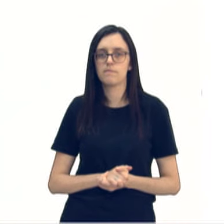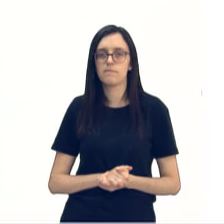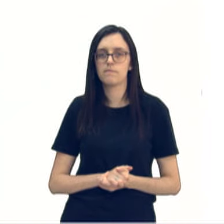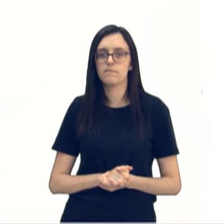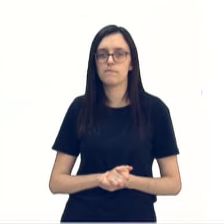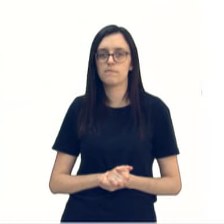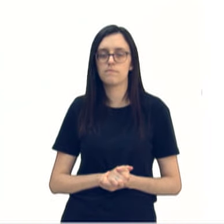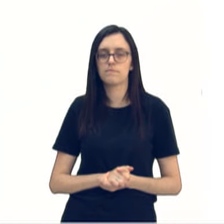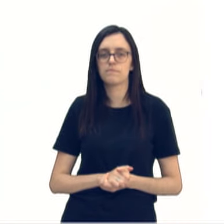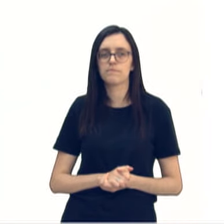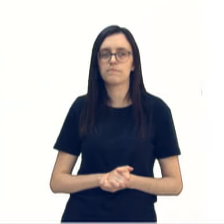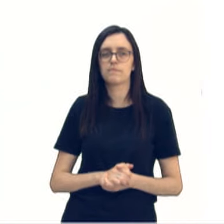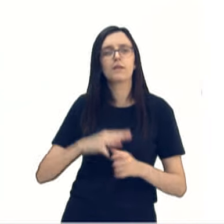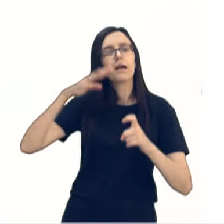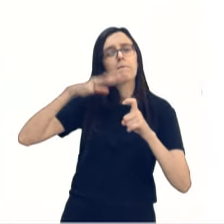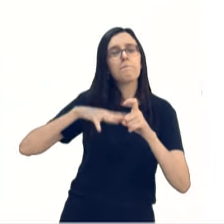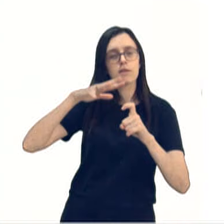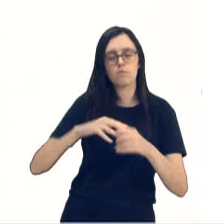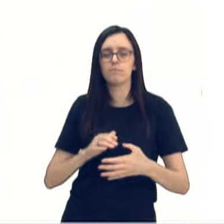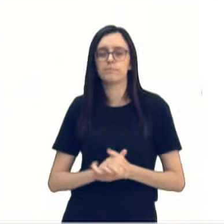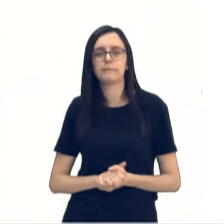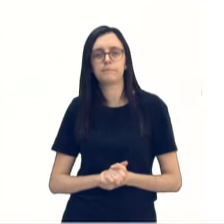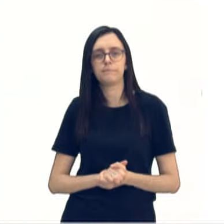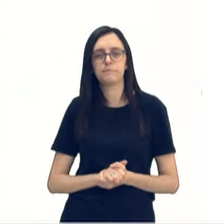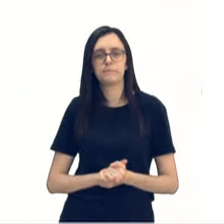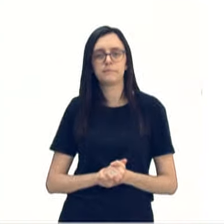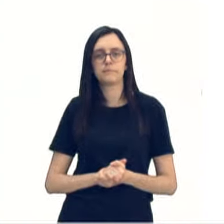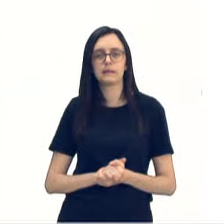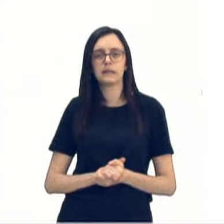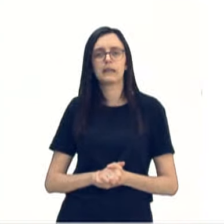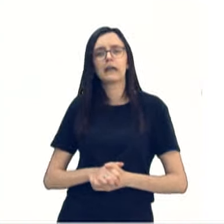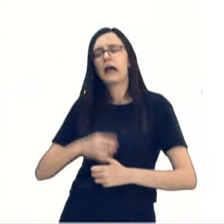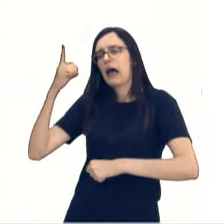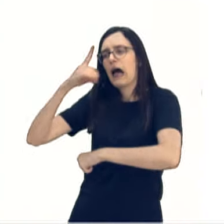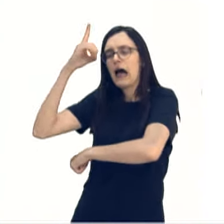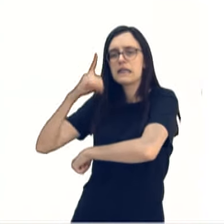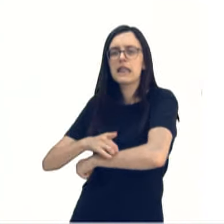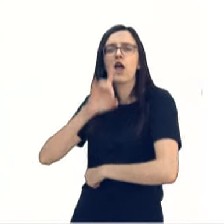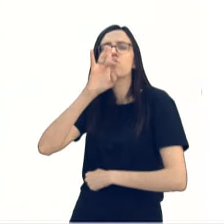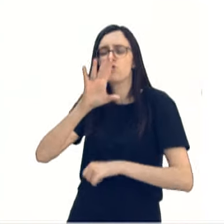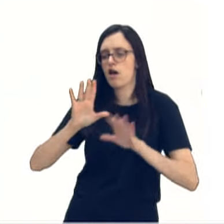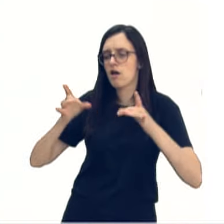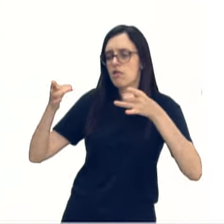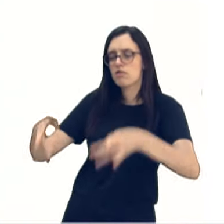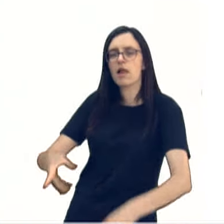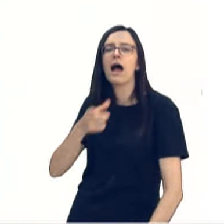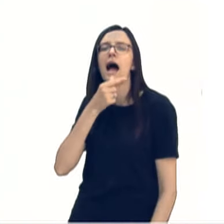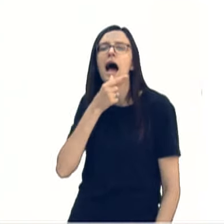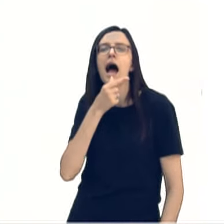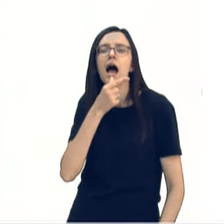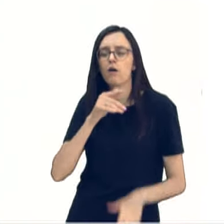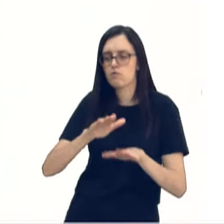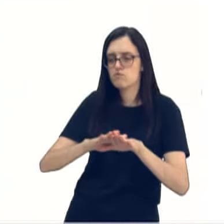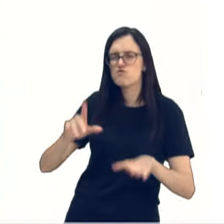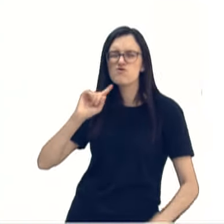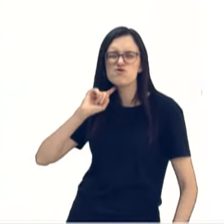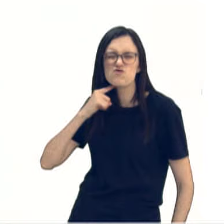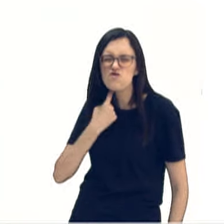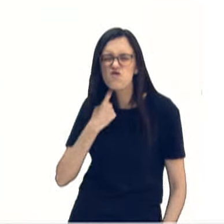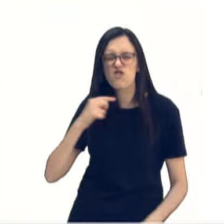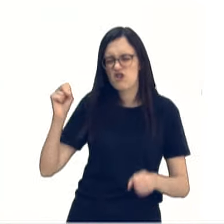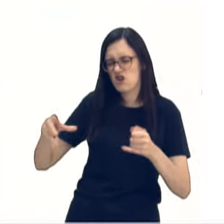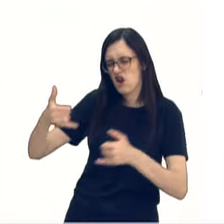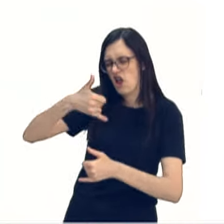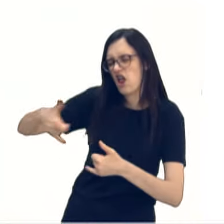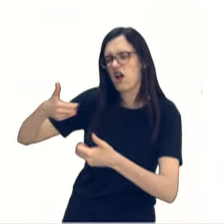Mitos sobre a dengue. Águas dos mosquitos se desenvolvem em água parada, limpa ou suja. Hiper suja, contaminada